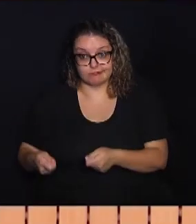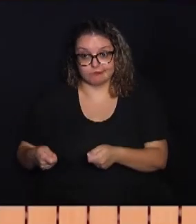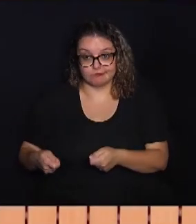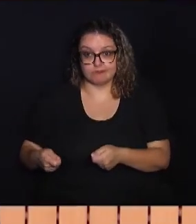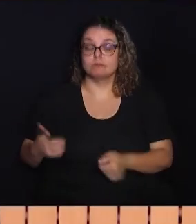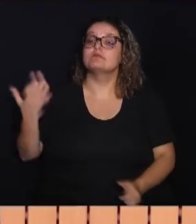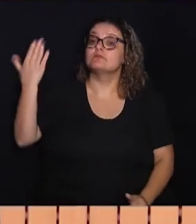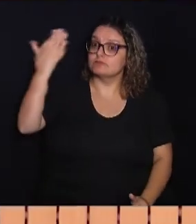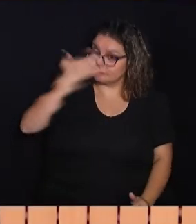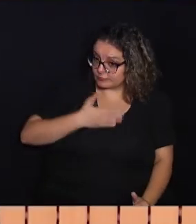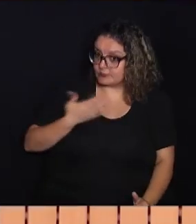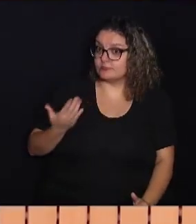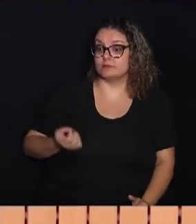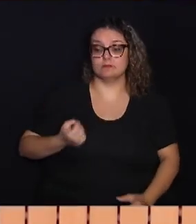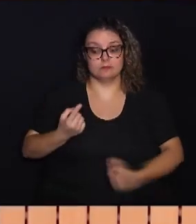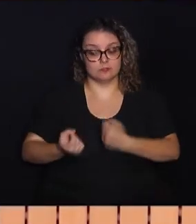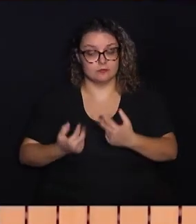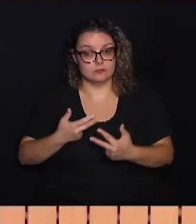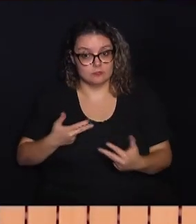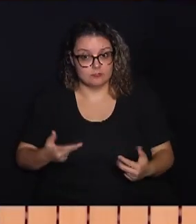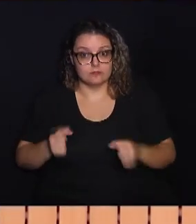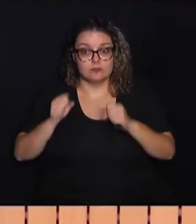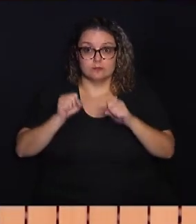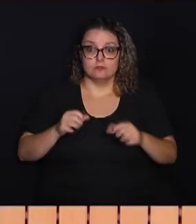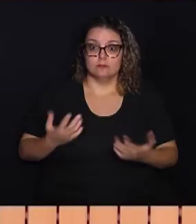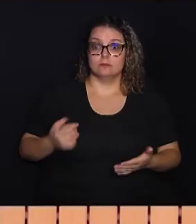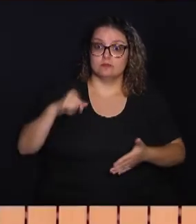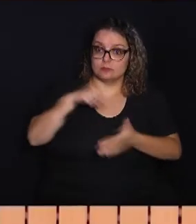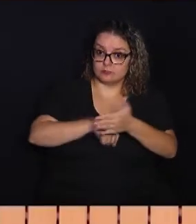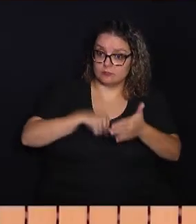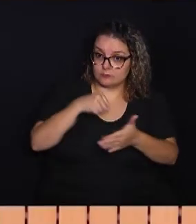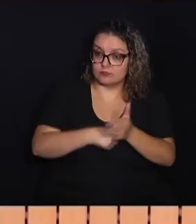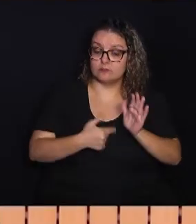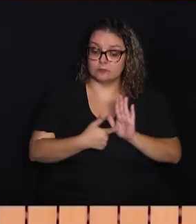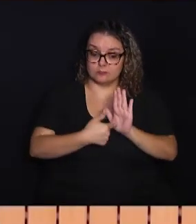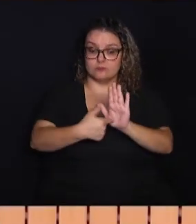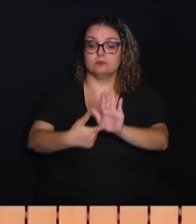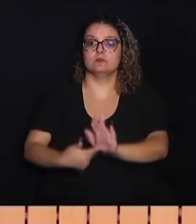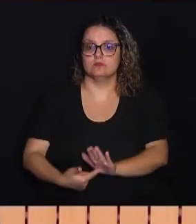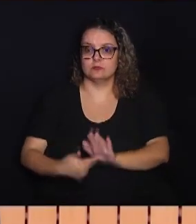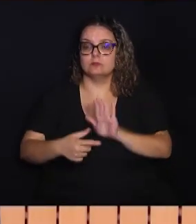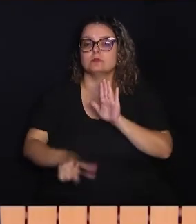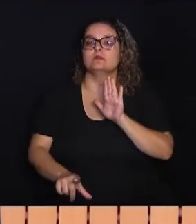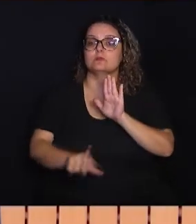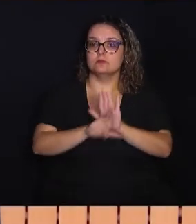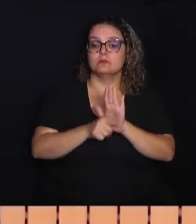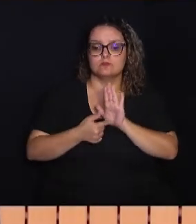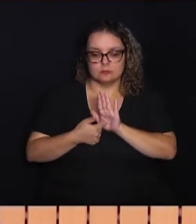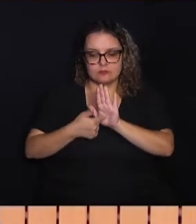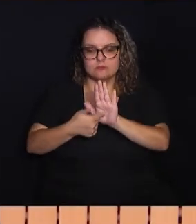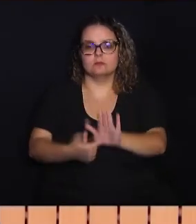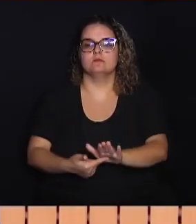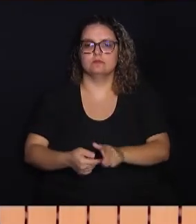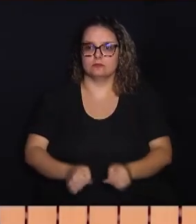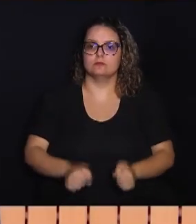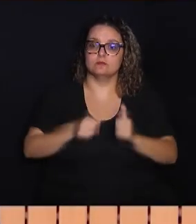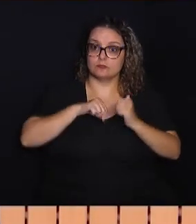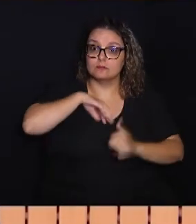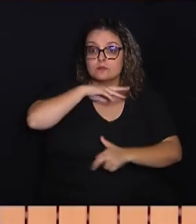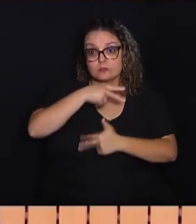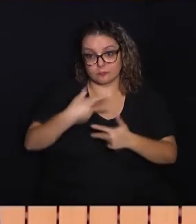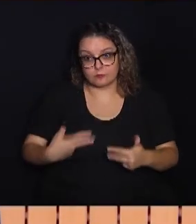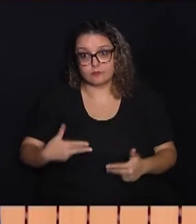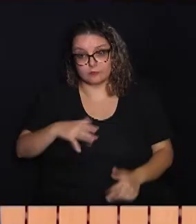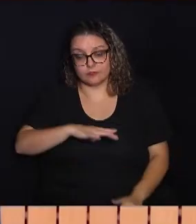comprove alguma coisa que possa eh lutar e mostrar aí as leis que beneficiam a causa animal de Campinas que